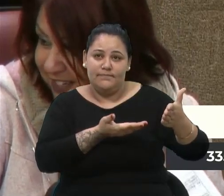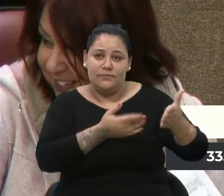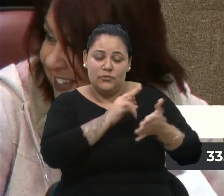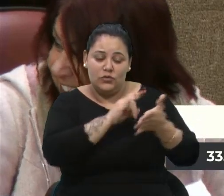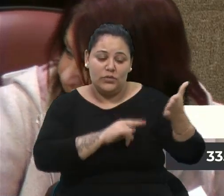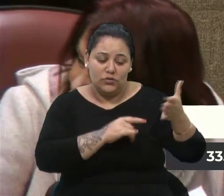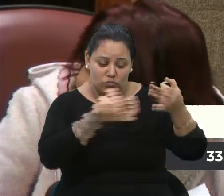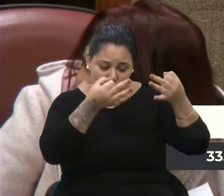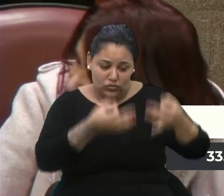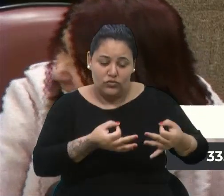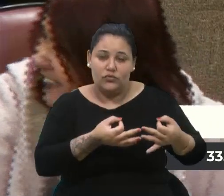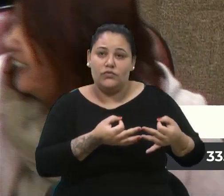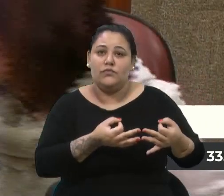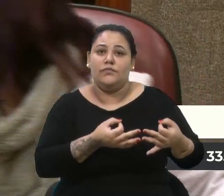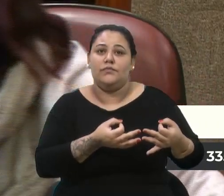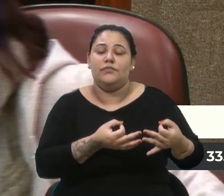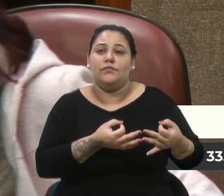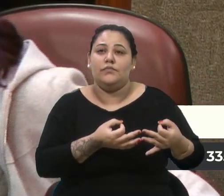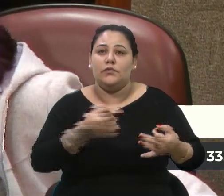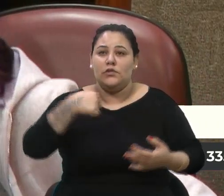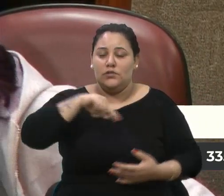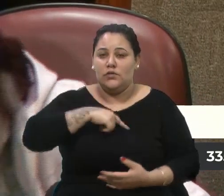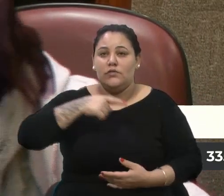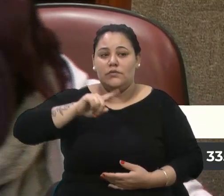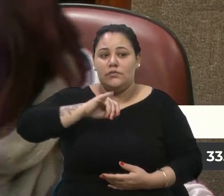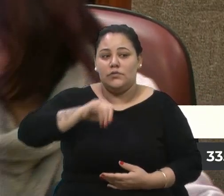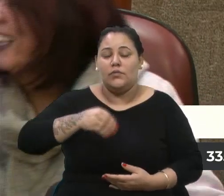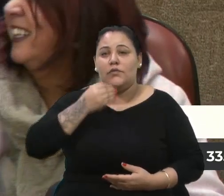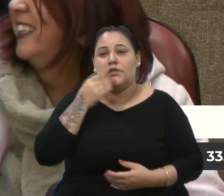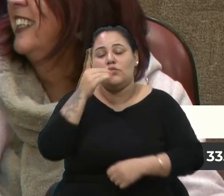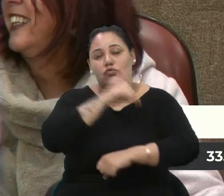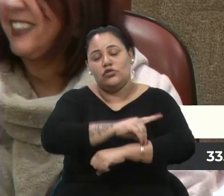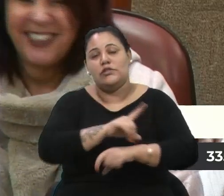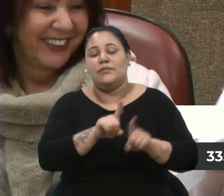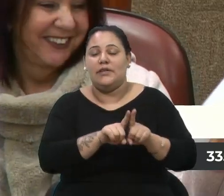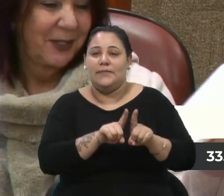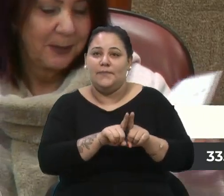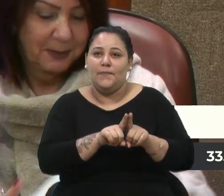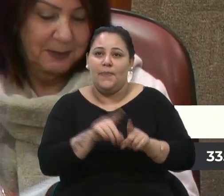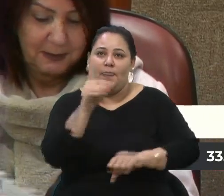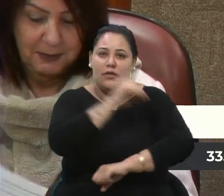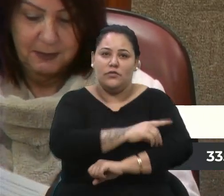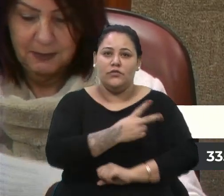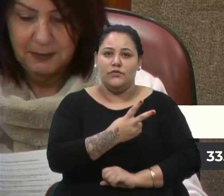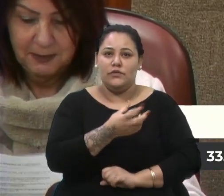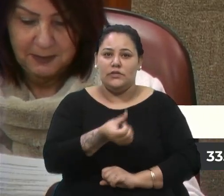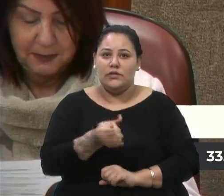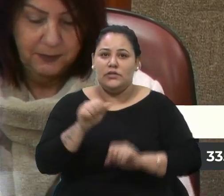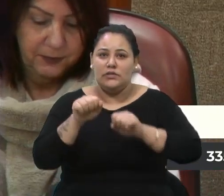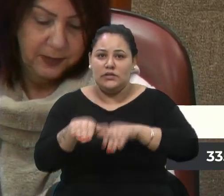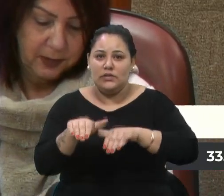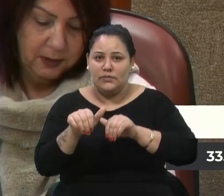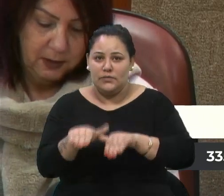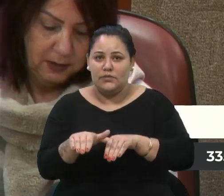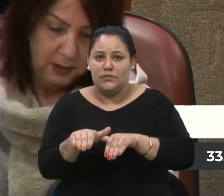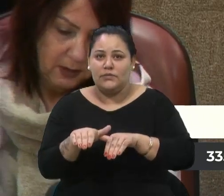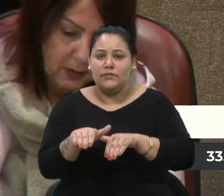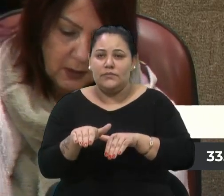justa e que a gente vai aproveitar o dia, a princípio dia 26 de setembro, vereadora Gladys, para que a gente